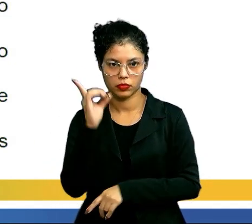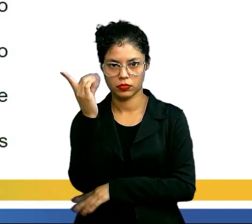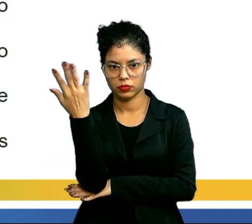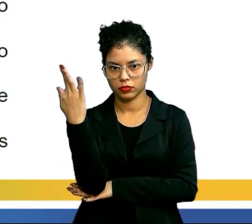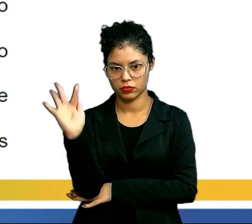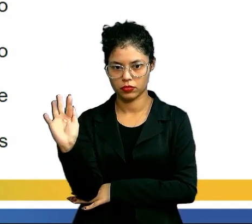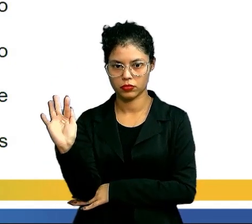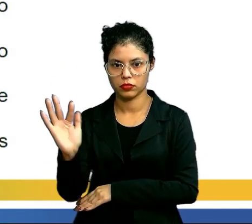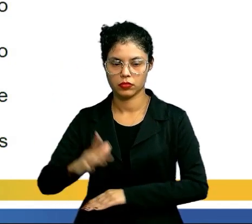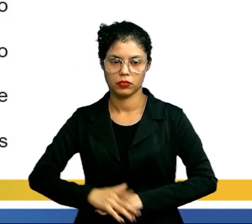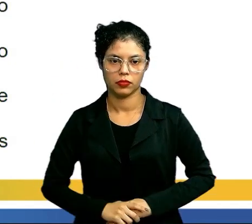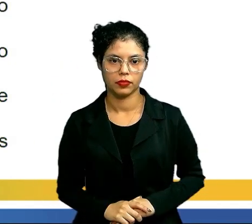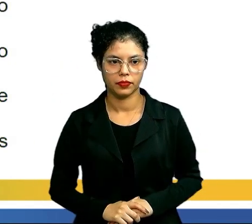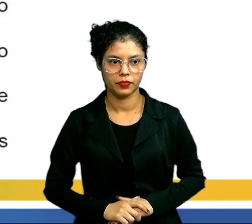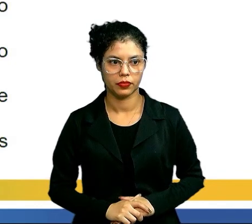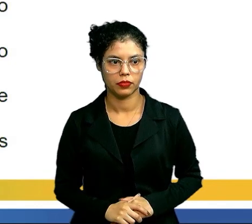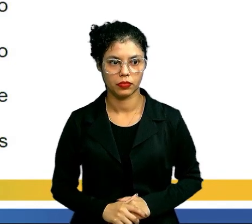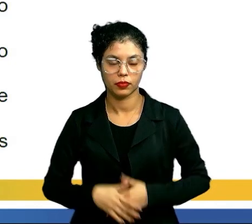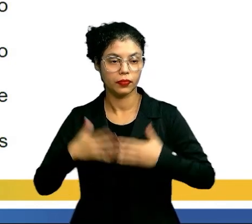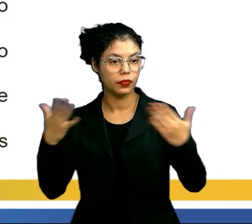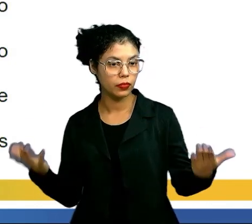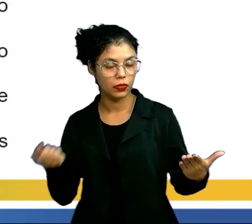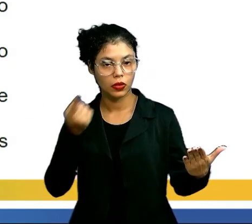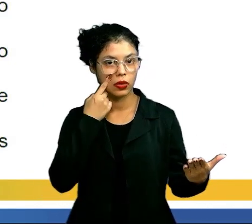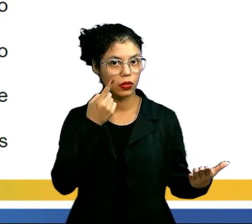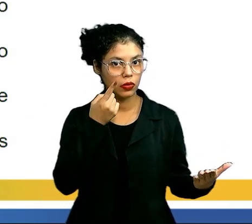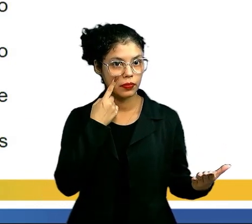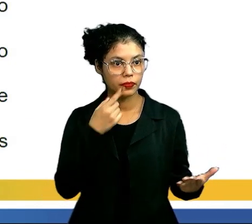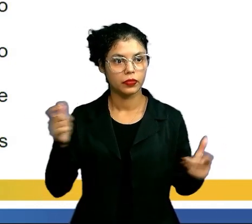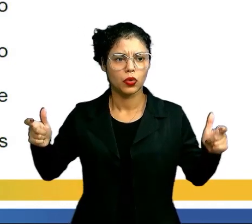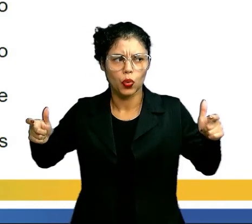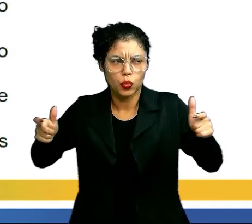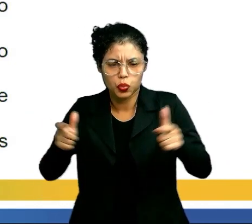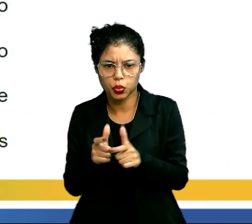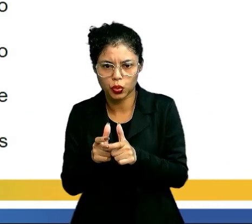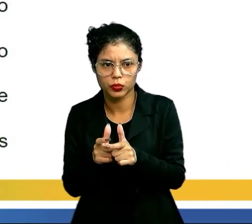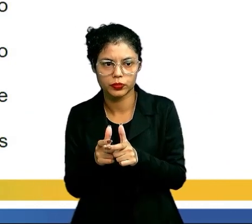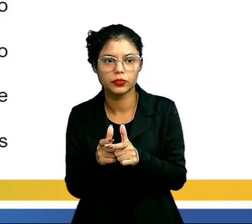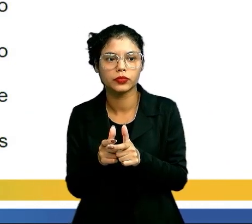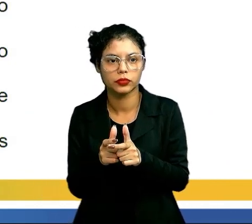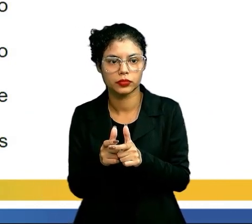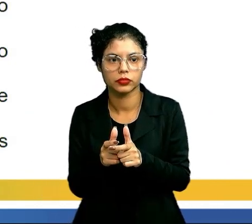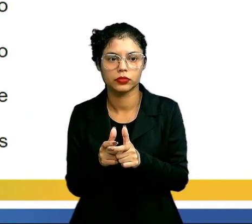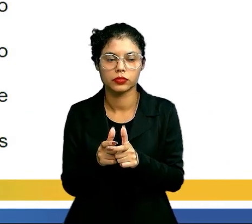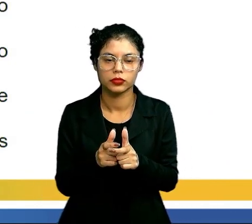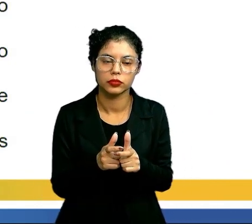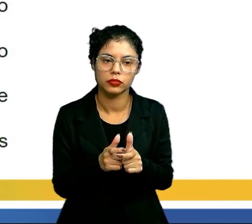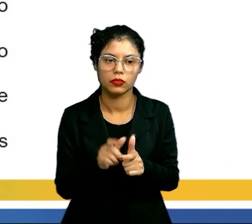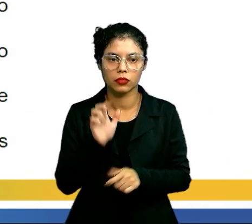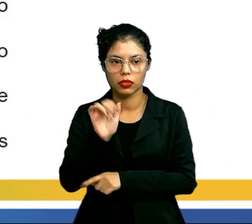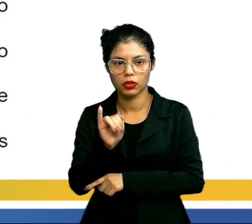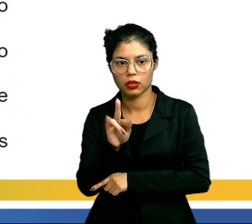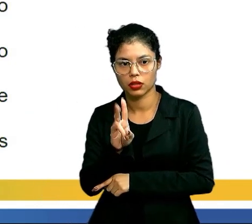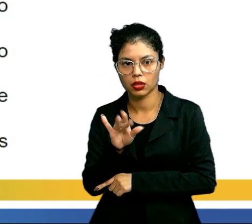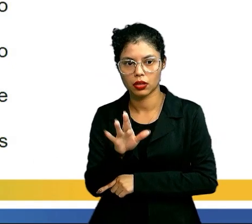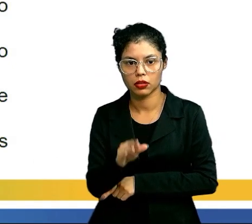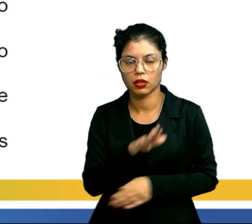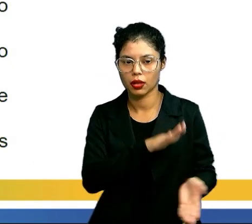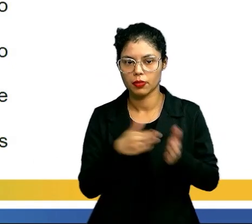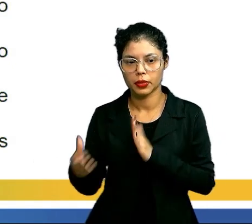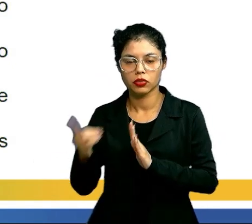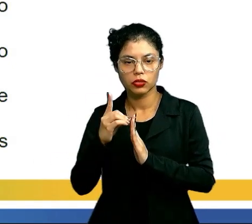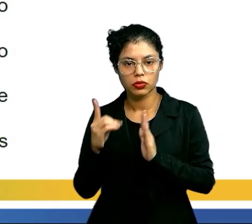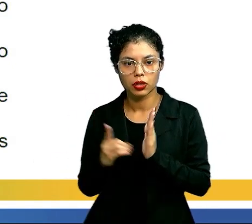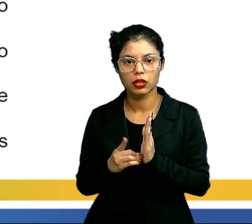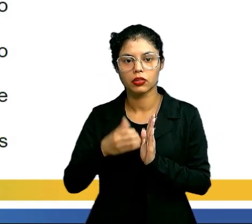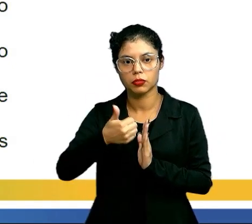São Paulo e no Distrito Federal. Pessoal, a redução nas taxas de mortalidades devido à AIDS